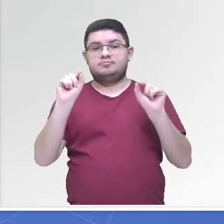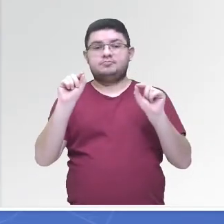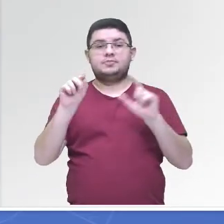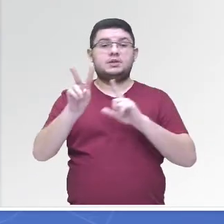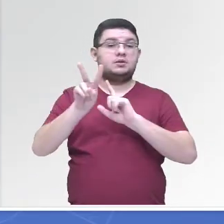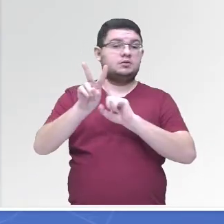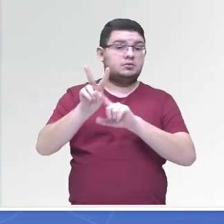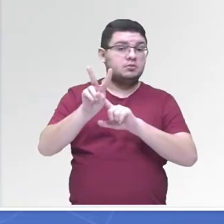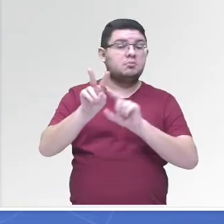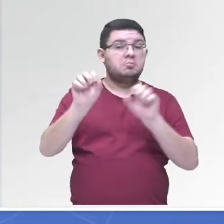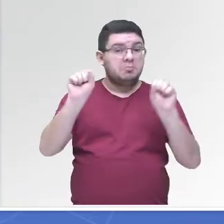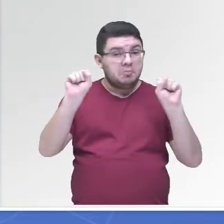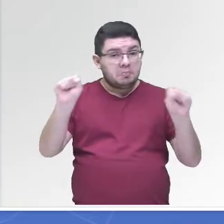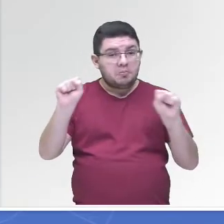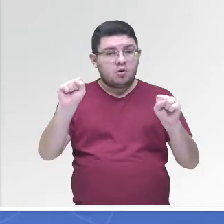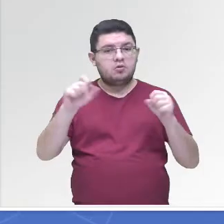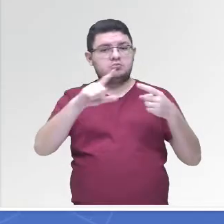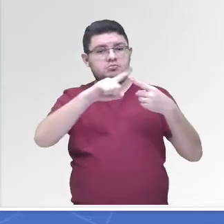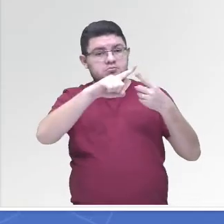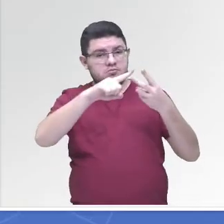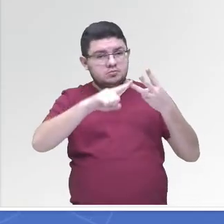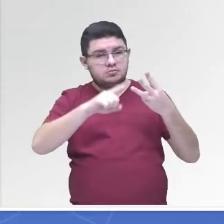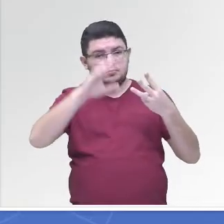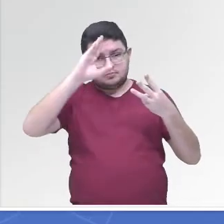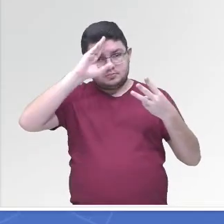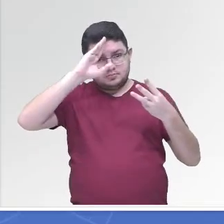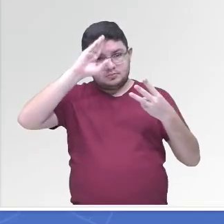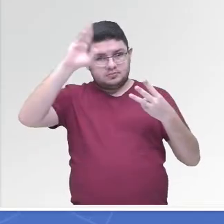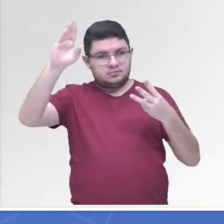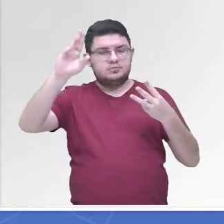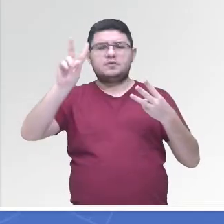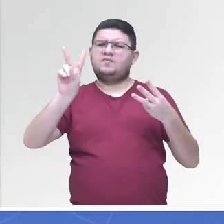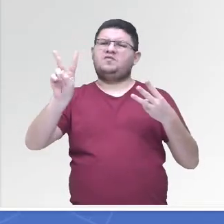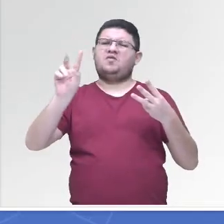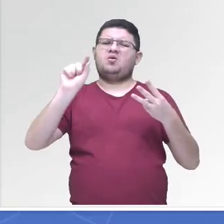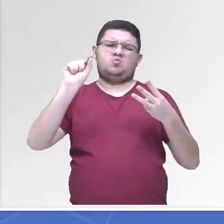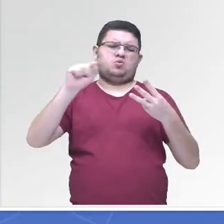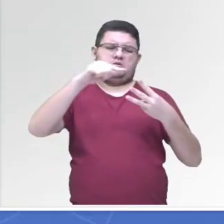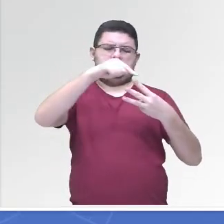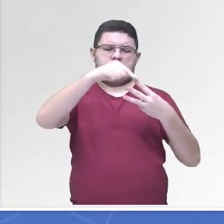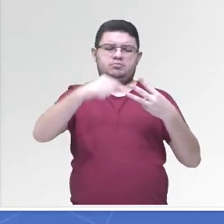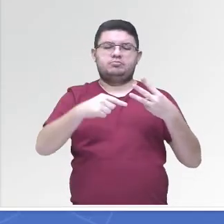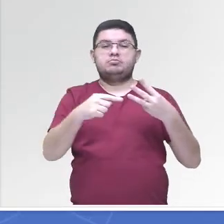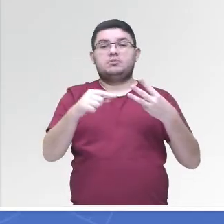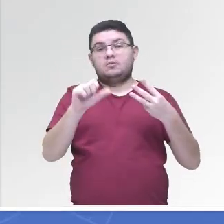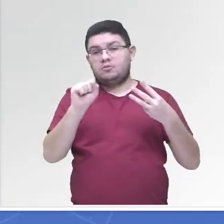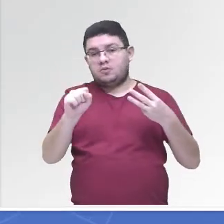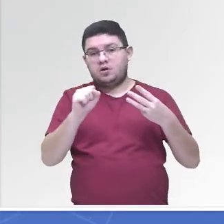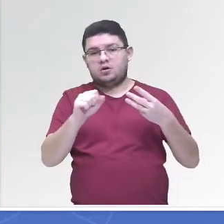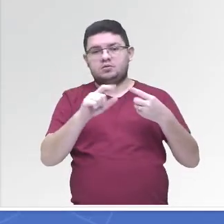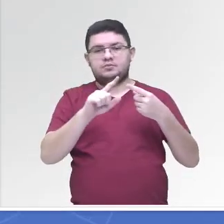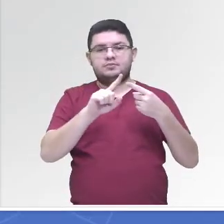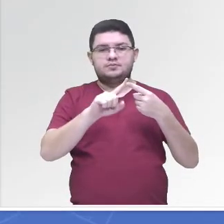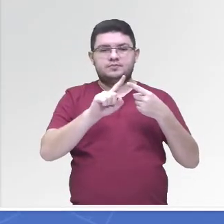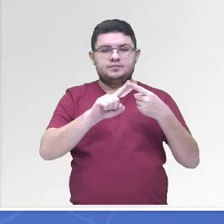aí de 3 maneiras, tá bom? Vou colocar aqui no cantinho. Ela pode ser do tipo